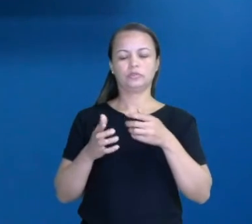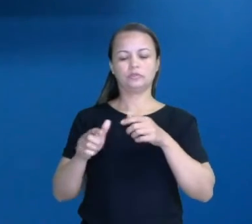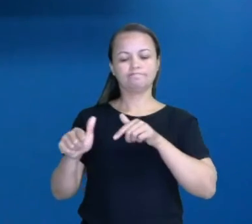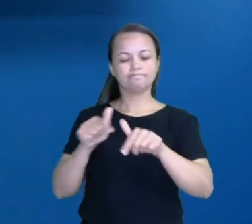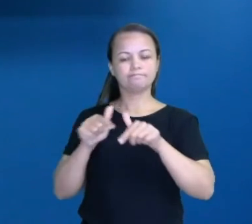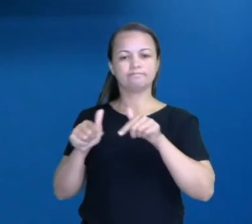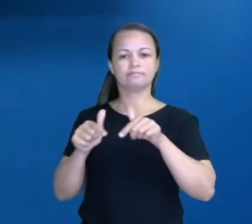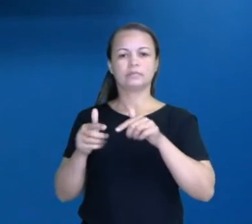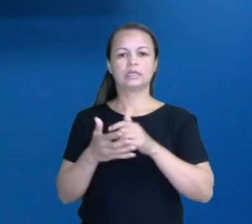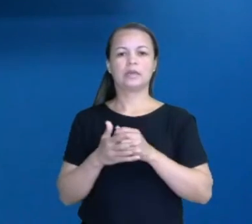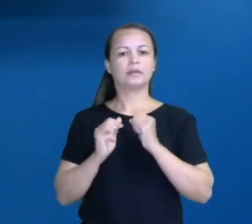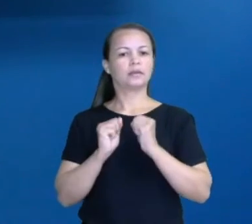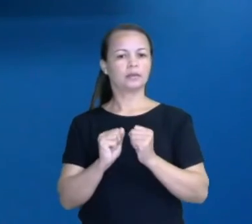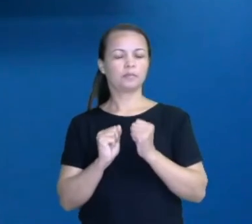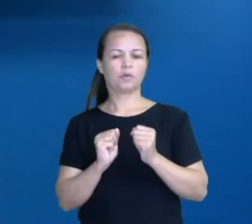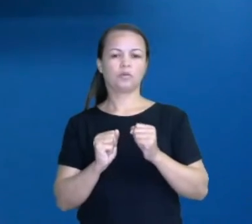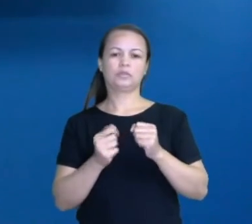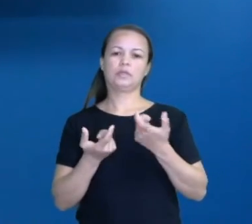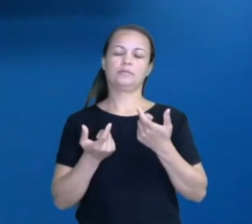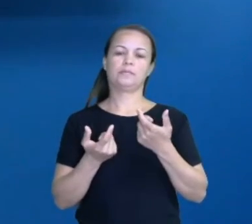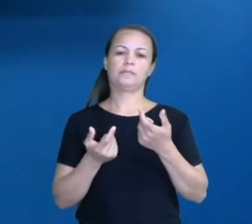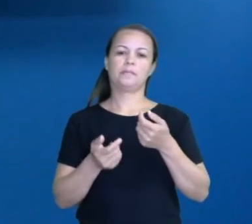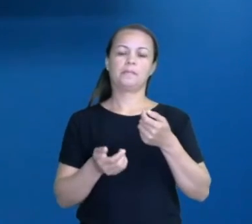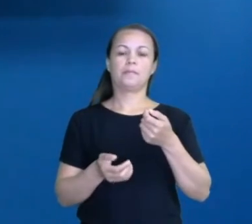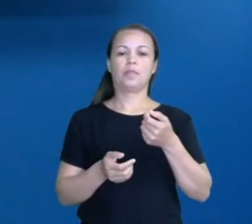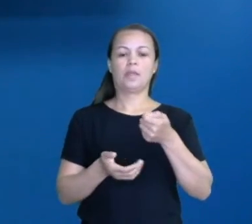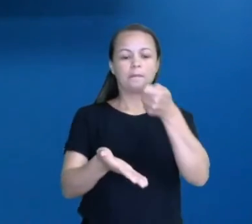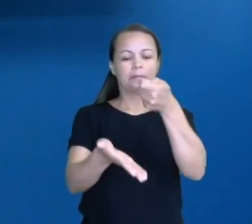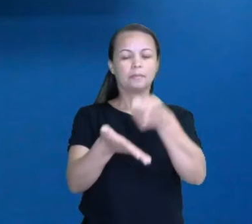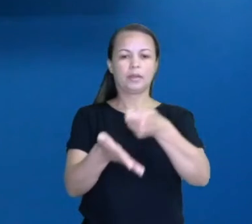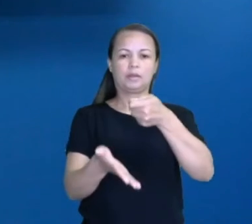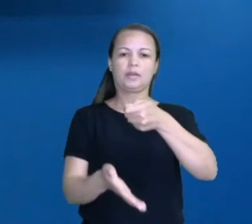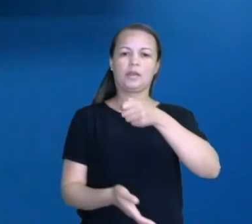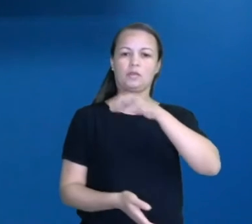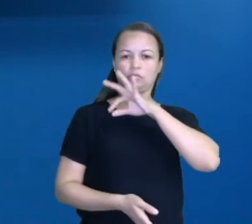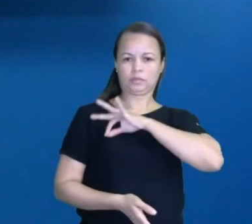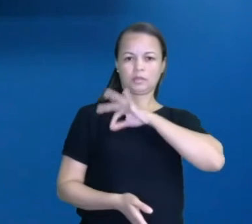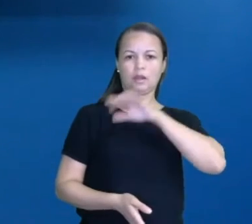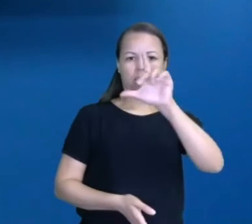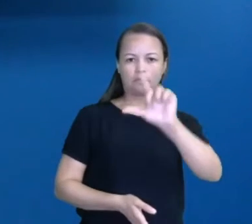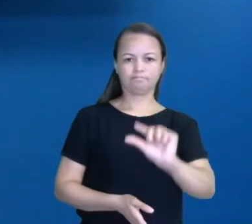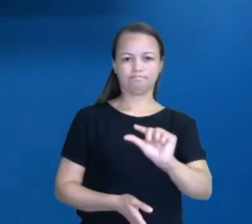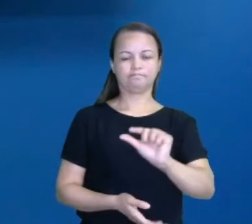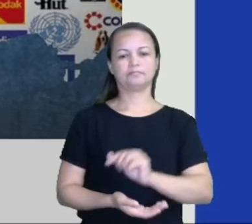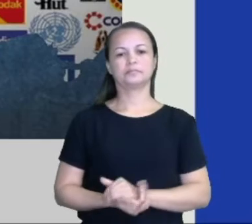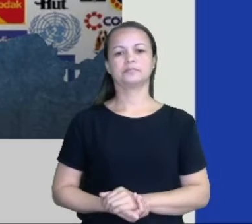para que elas possam pagar um salário menor, mas isso a gente vai ver ainda um pouco mais na frente.